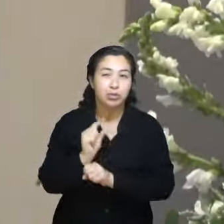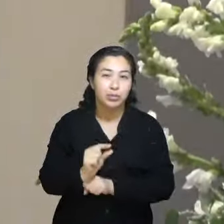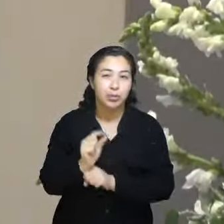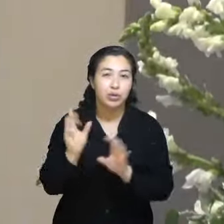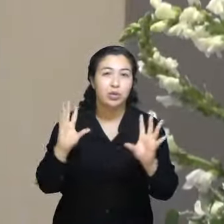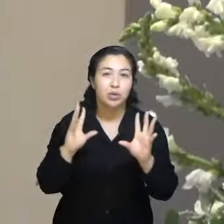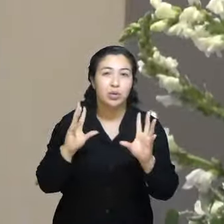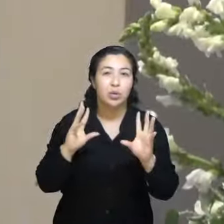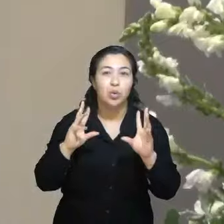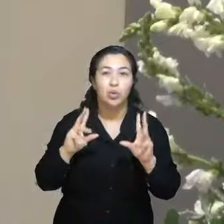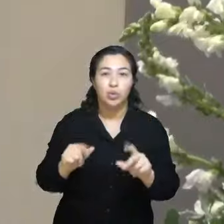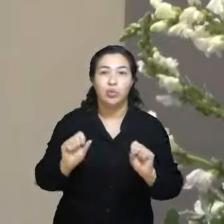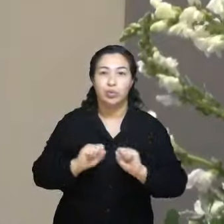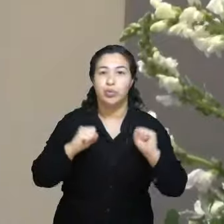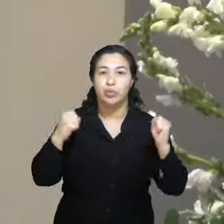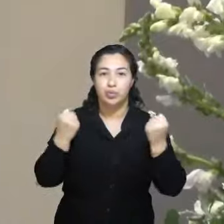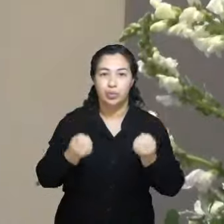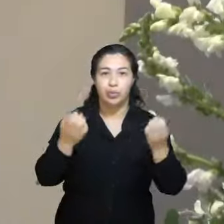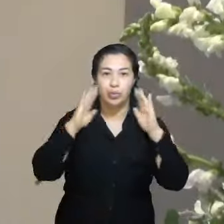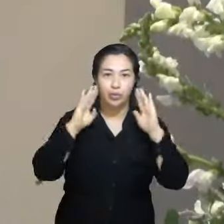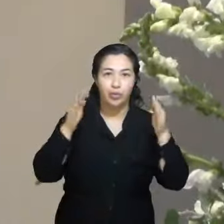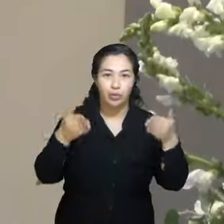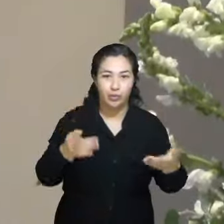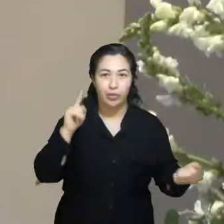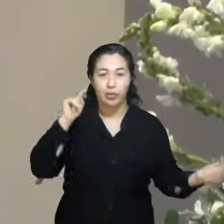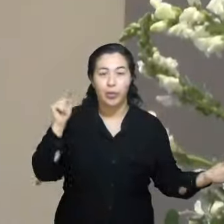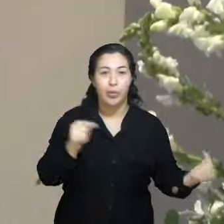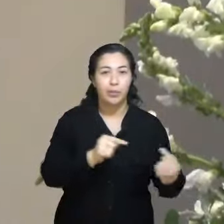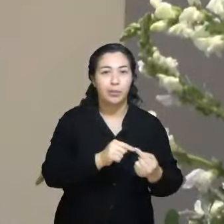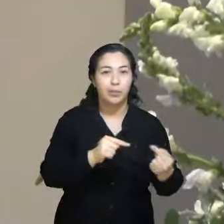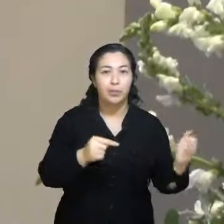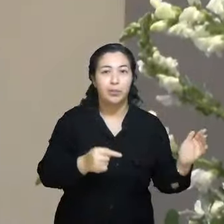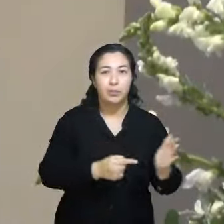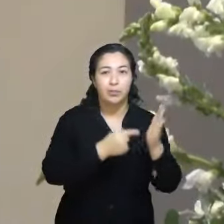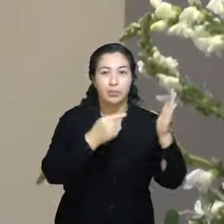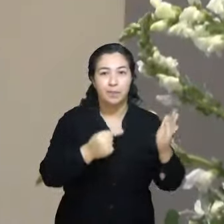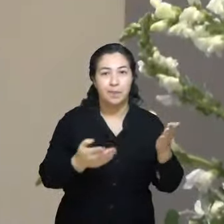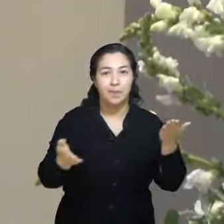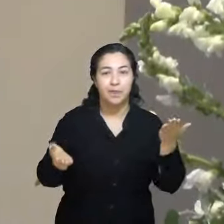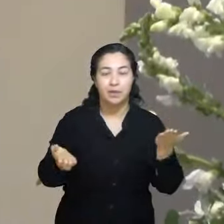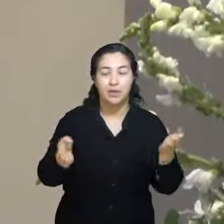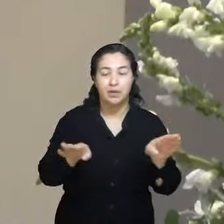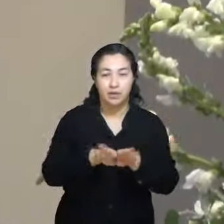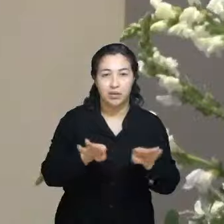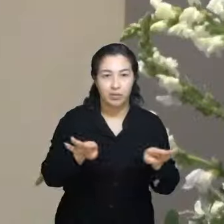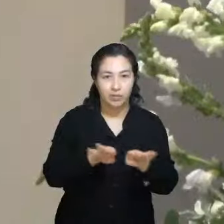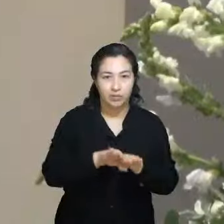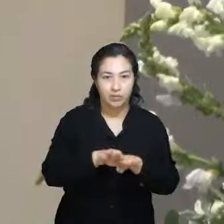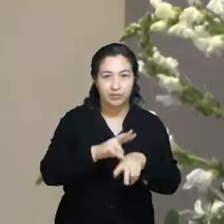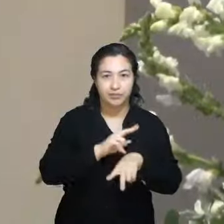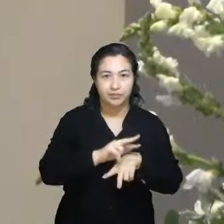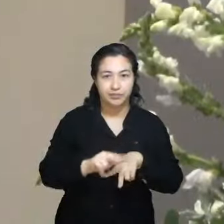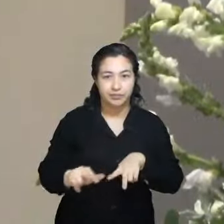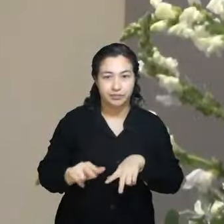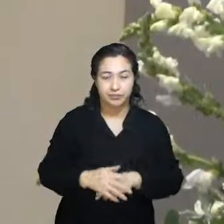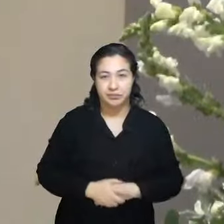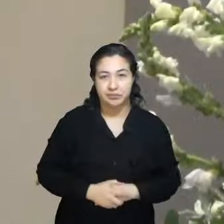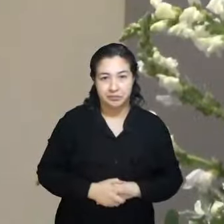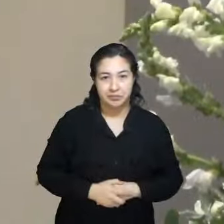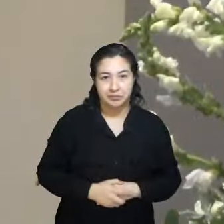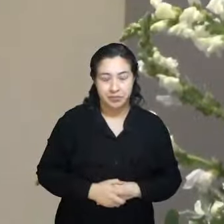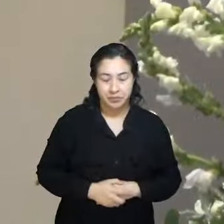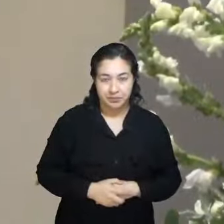esforços no sentido de da tão ob eh objetivada igualdade de gênero há portanto um